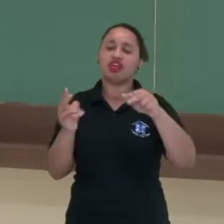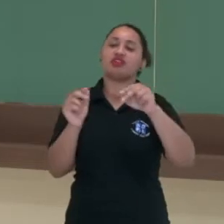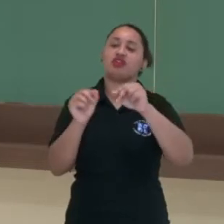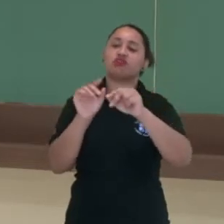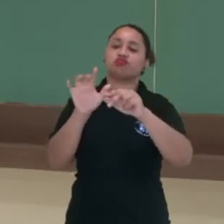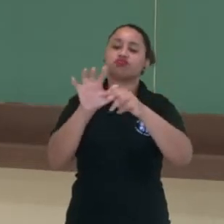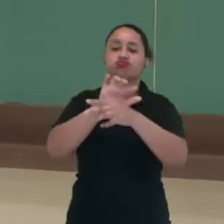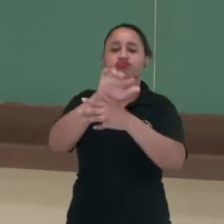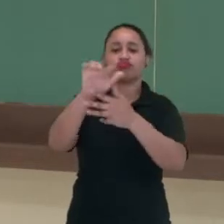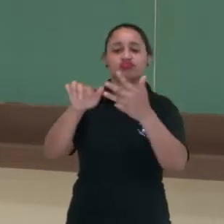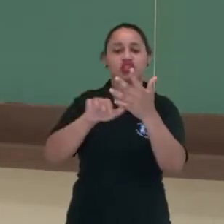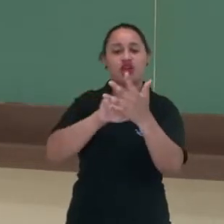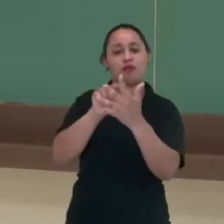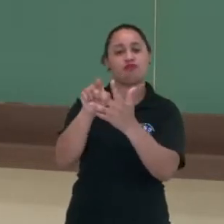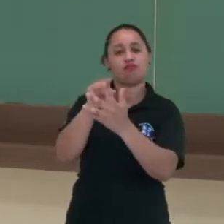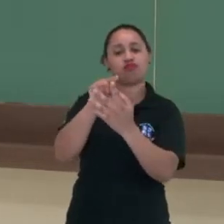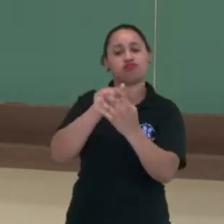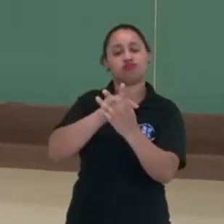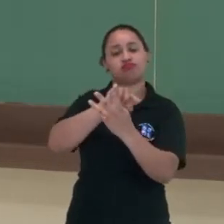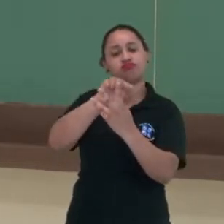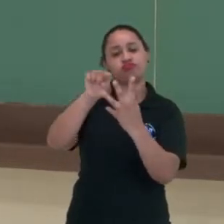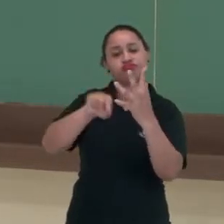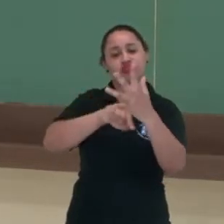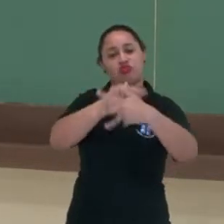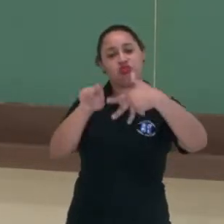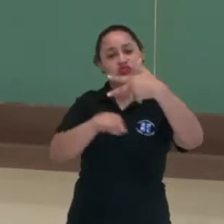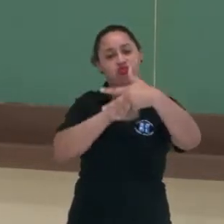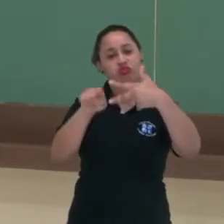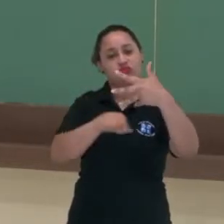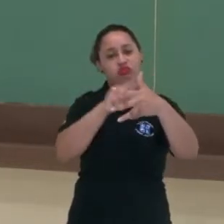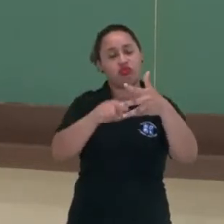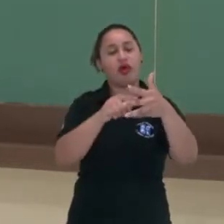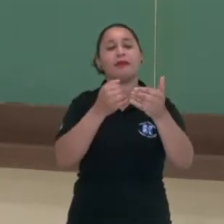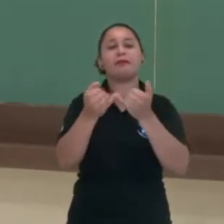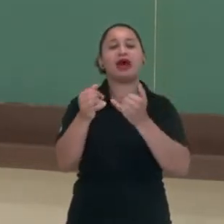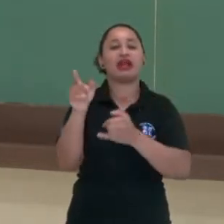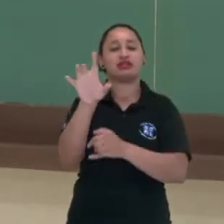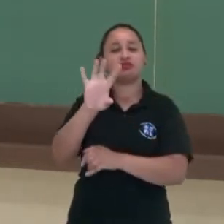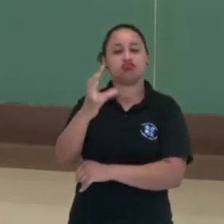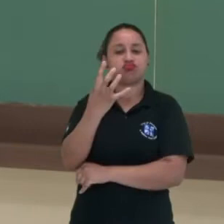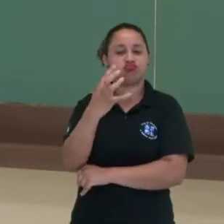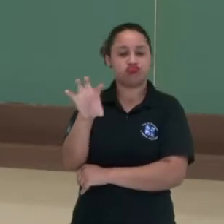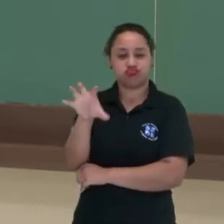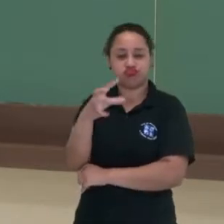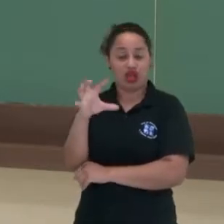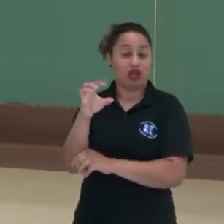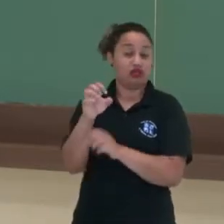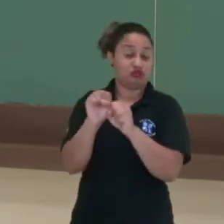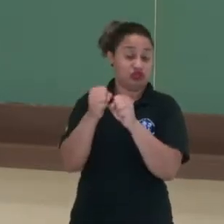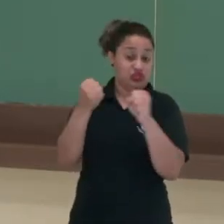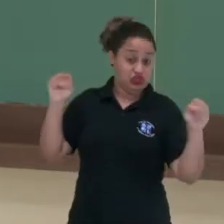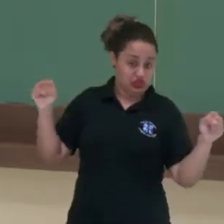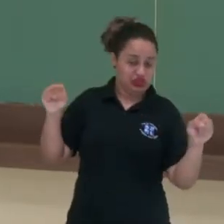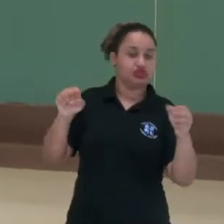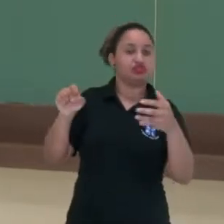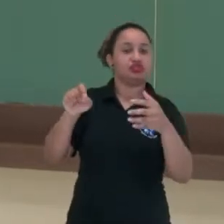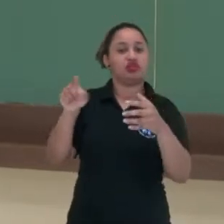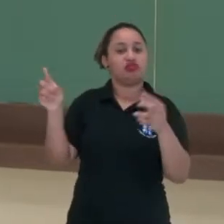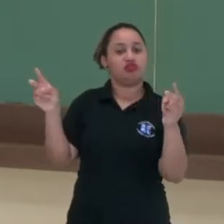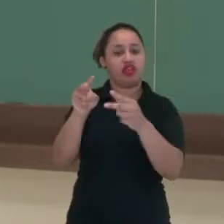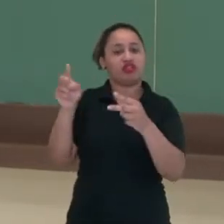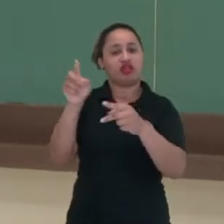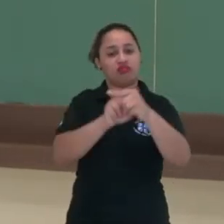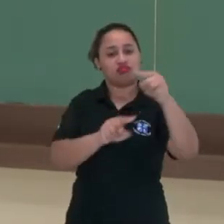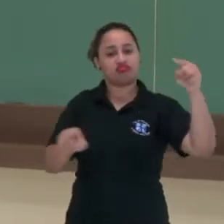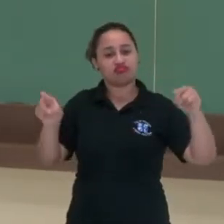pás do aerogerador, então ele vai movimentar como se fosse um ventilador enorme, assim. Ele movimenta e ele vai transformar a